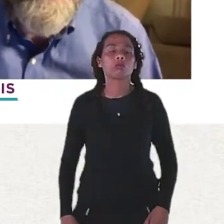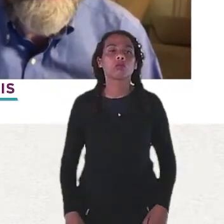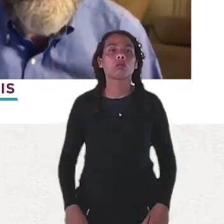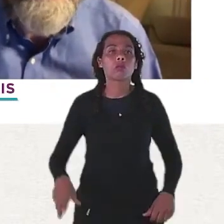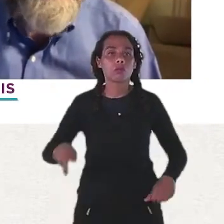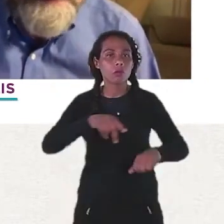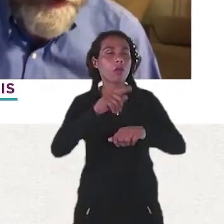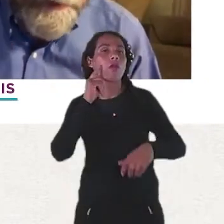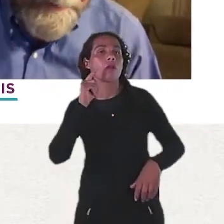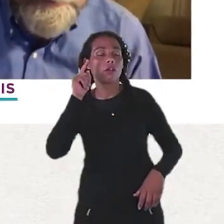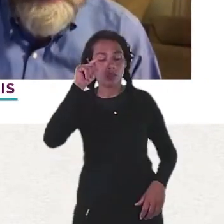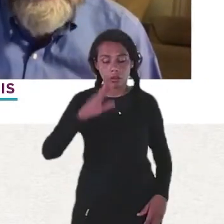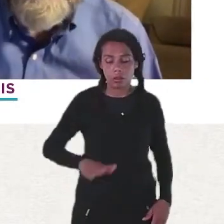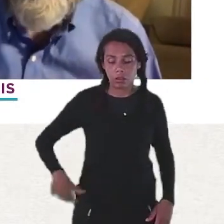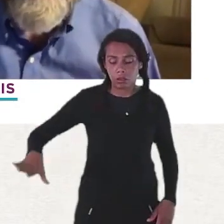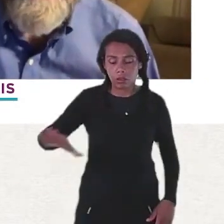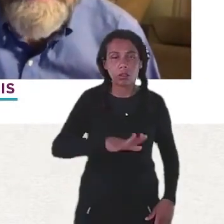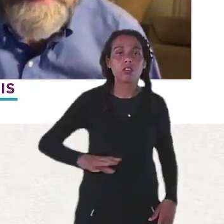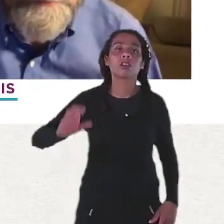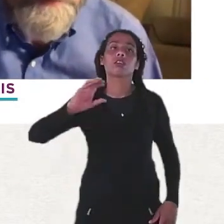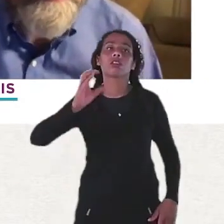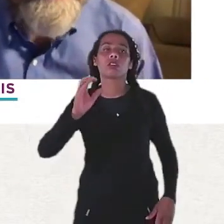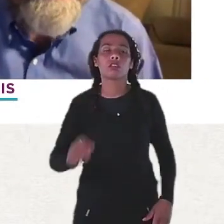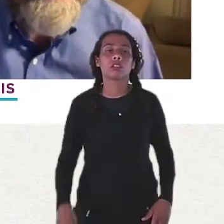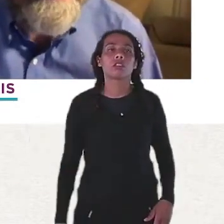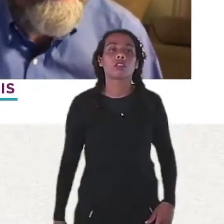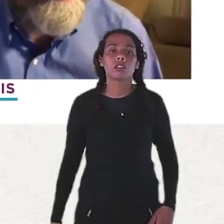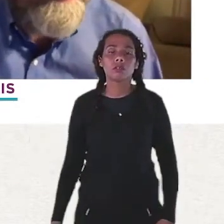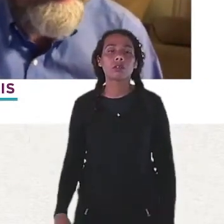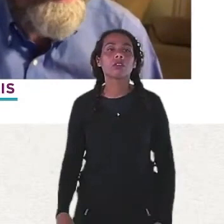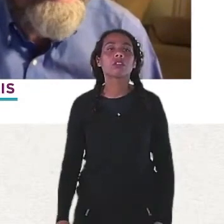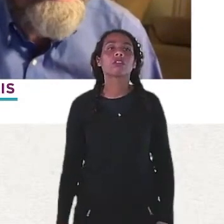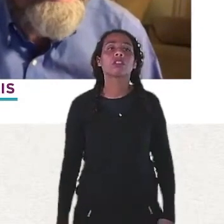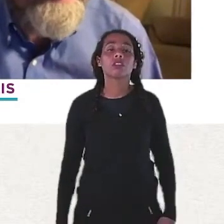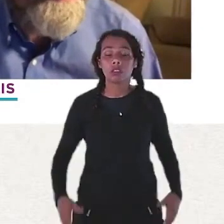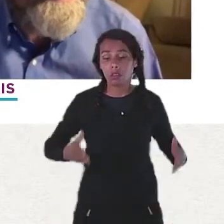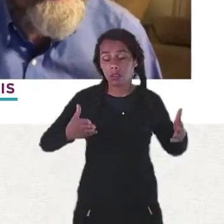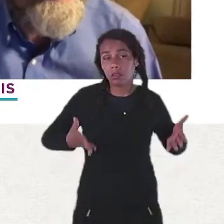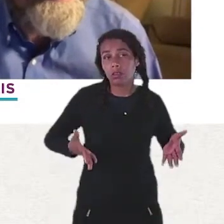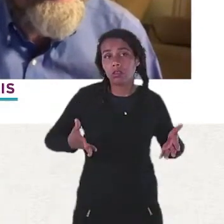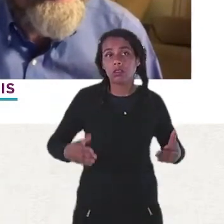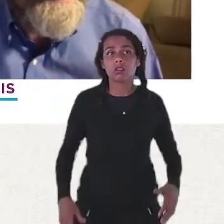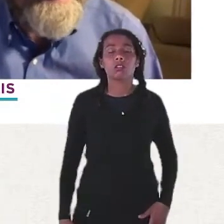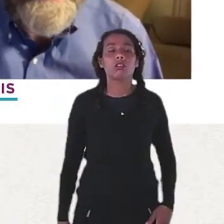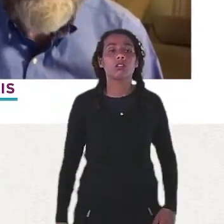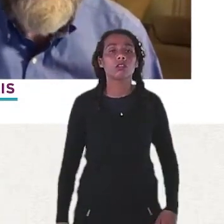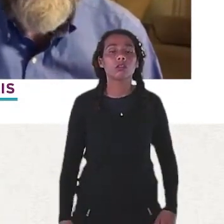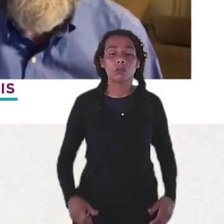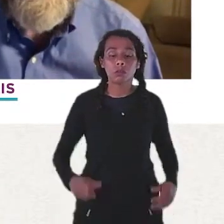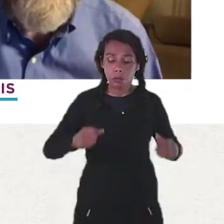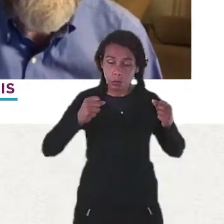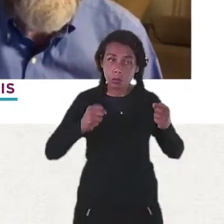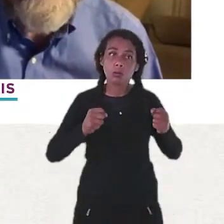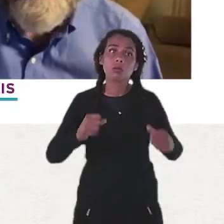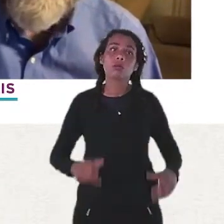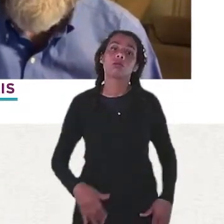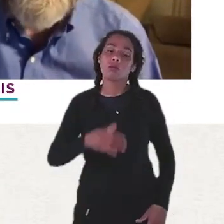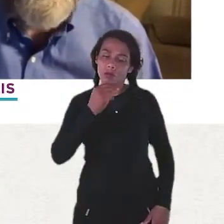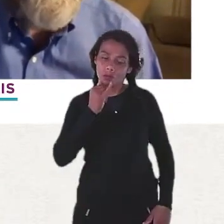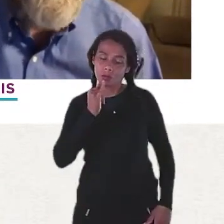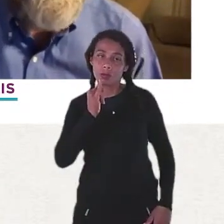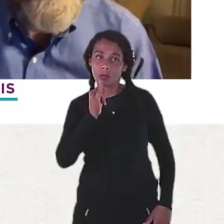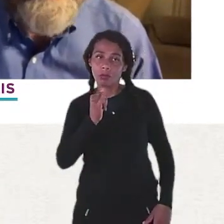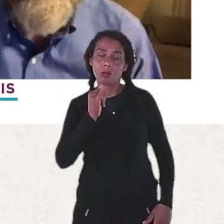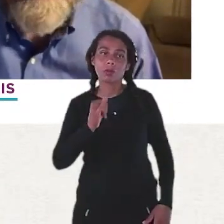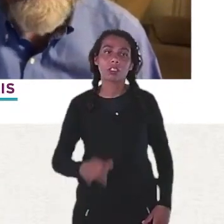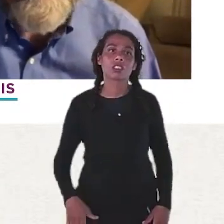De ficção científica, e agora, eu posso dizer agora porque é oficial, não podia dizer até 2 dias atrás, mas eu acabo de assinar um